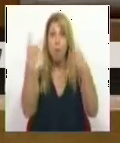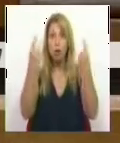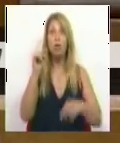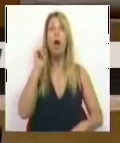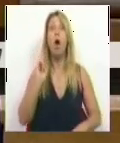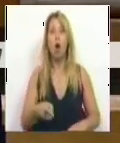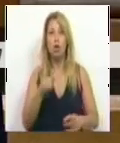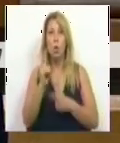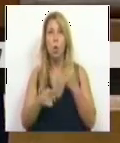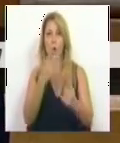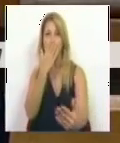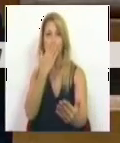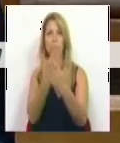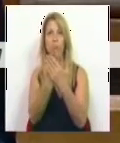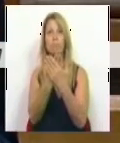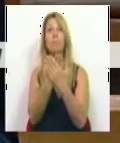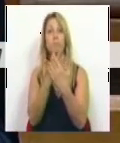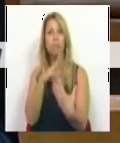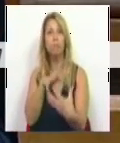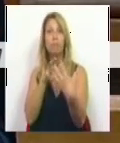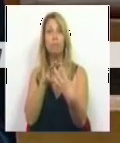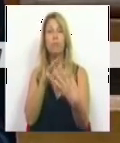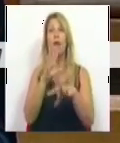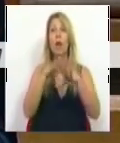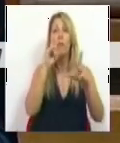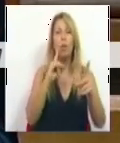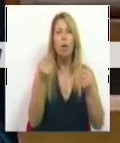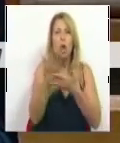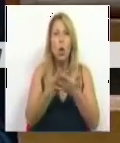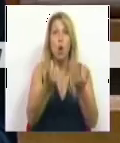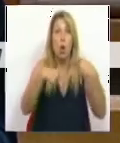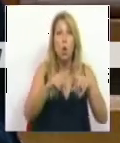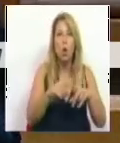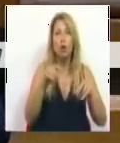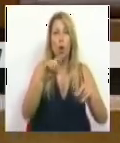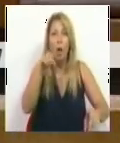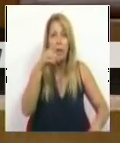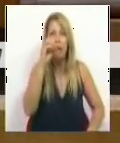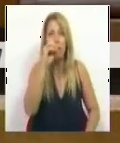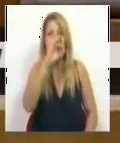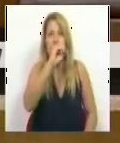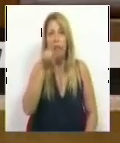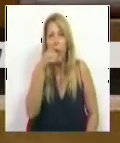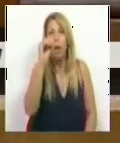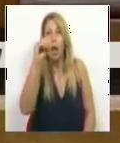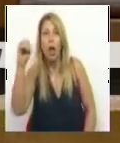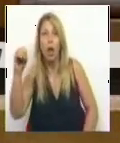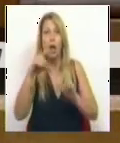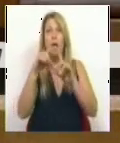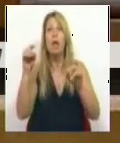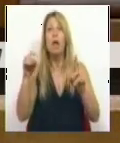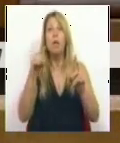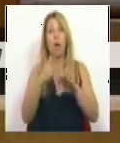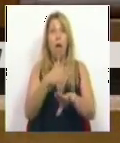frente. Reuniões e verificações sobre décimas, centésimas e milésimas, parecer feitos durante, antes e depois